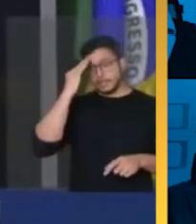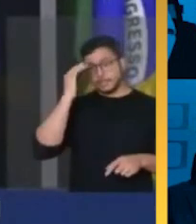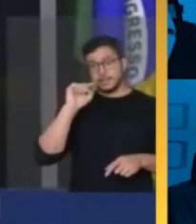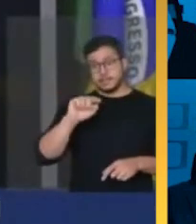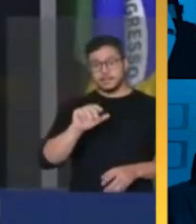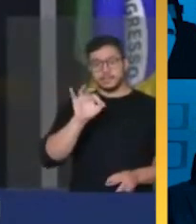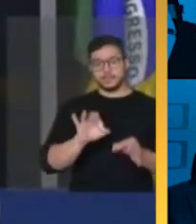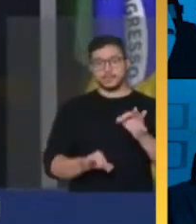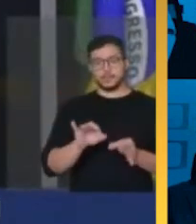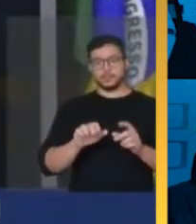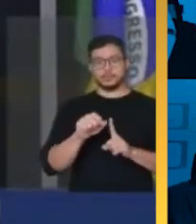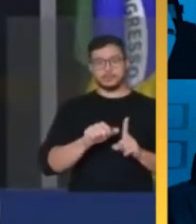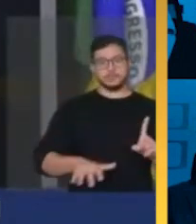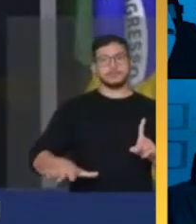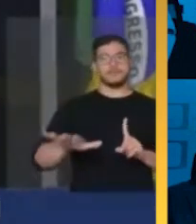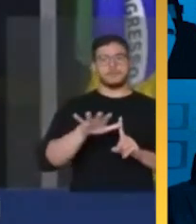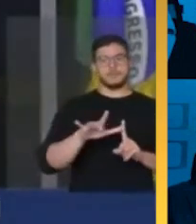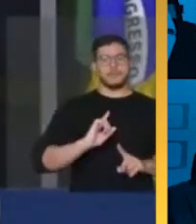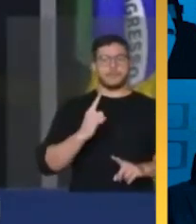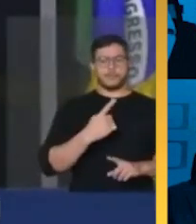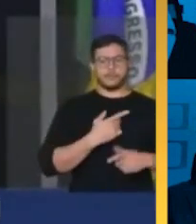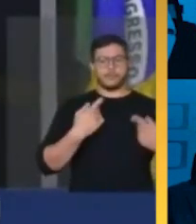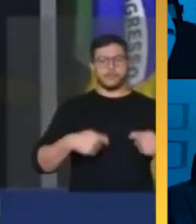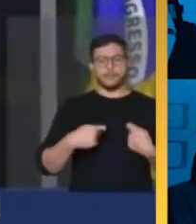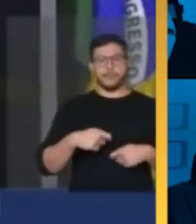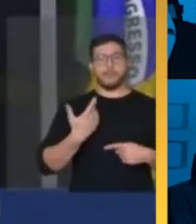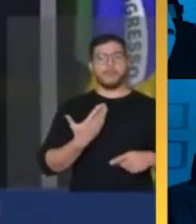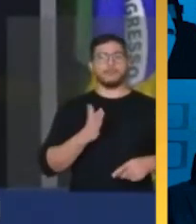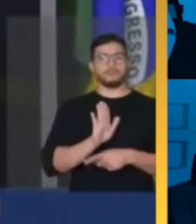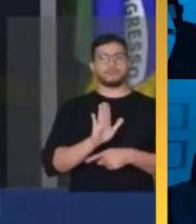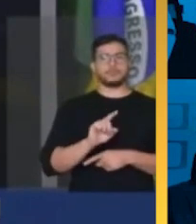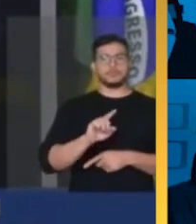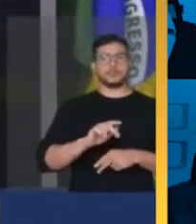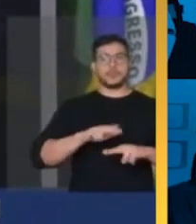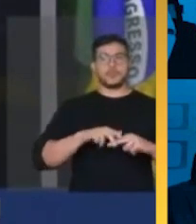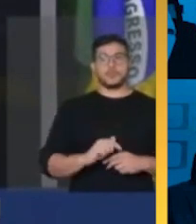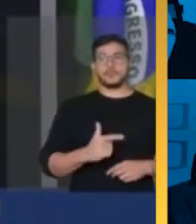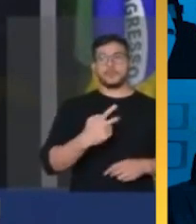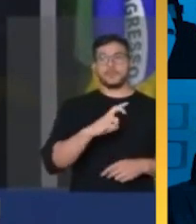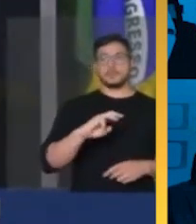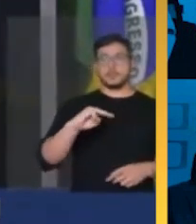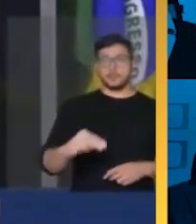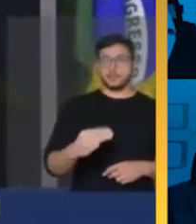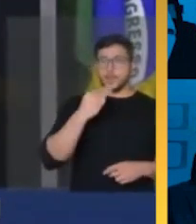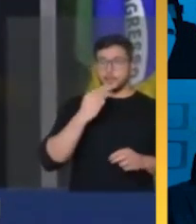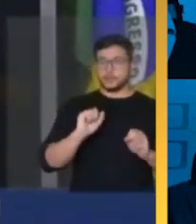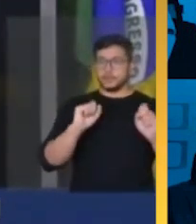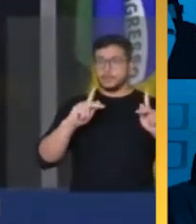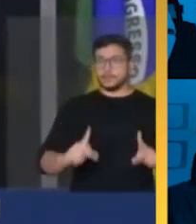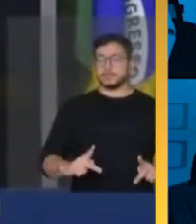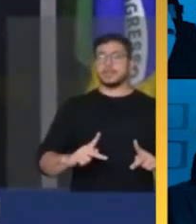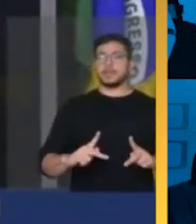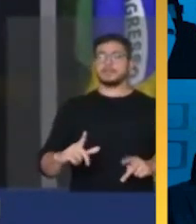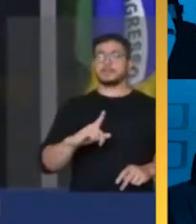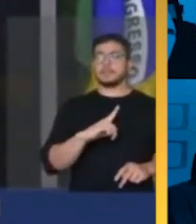questão de justiça social, de nós compensarmos, sendo que 25 milhões de aposentados e